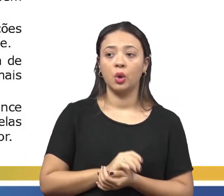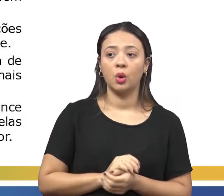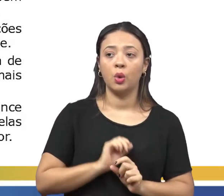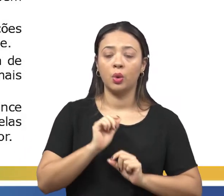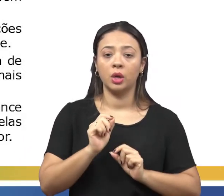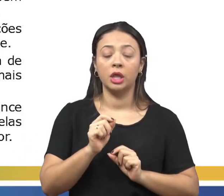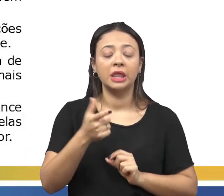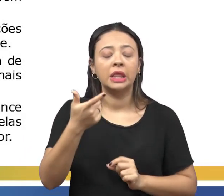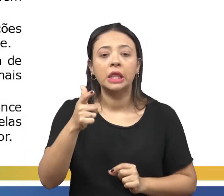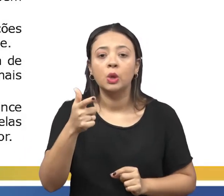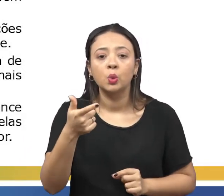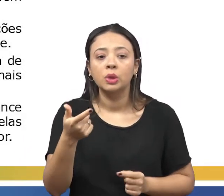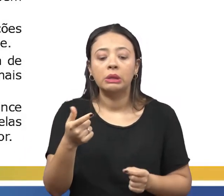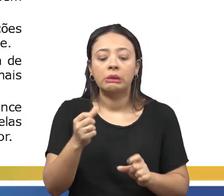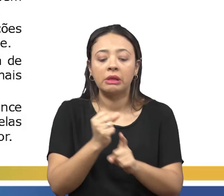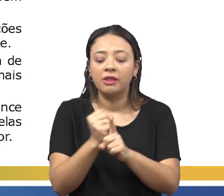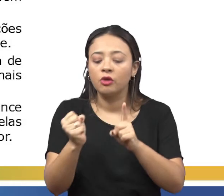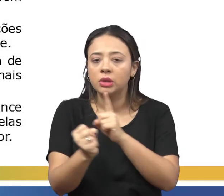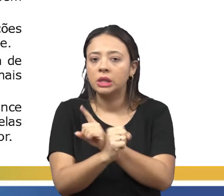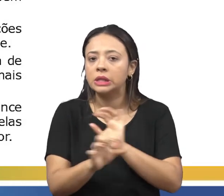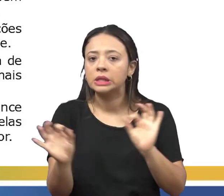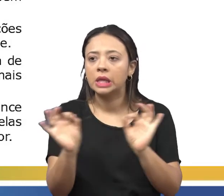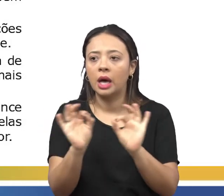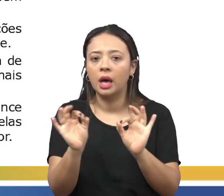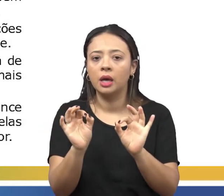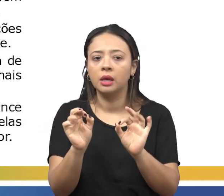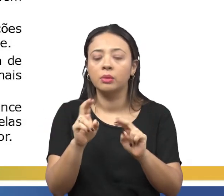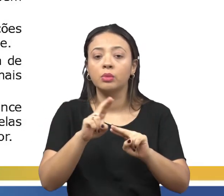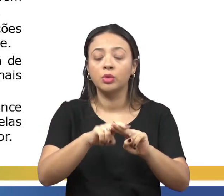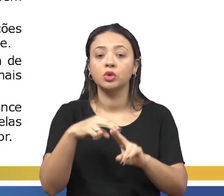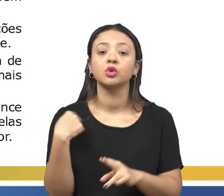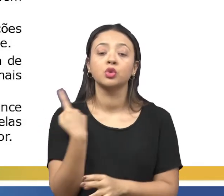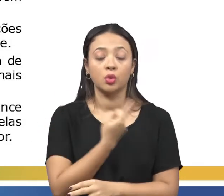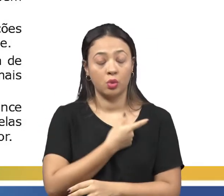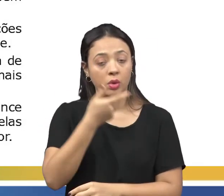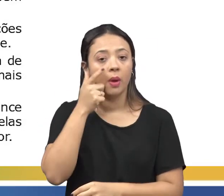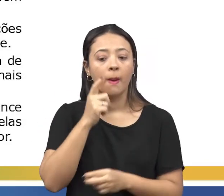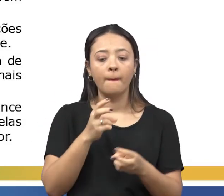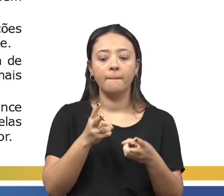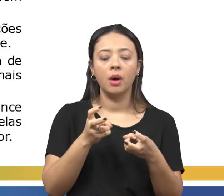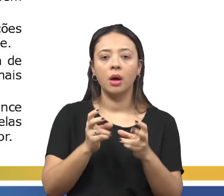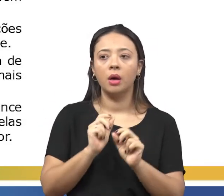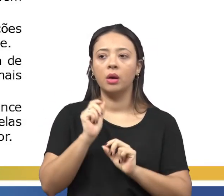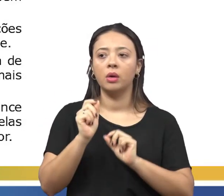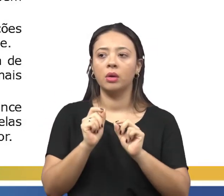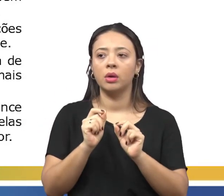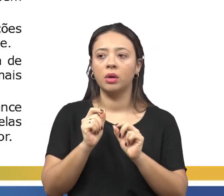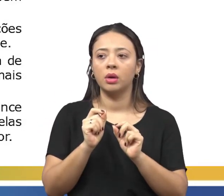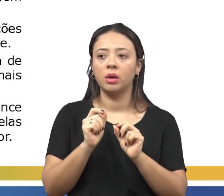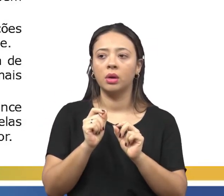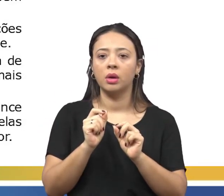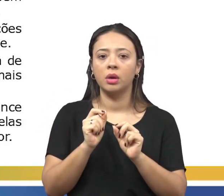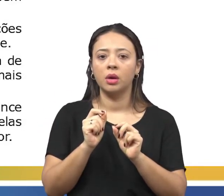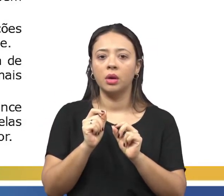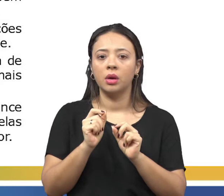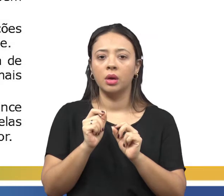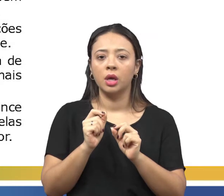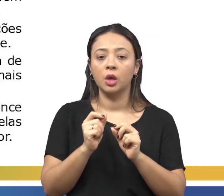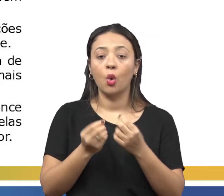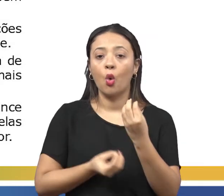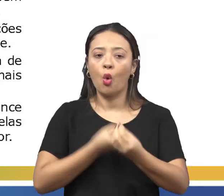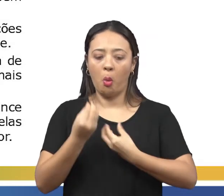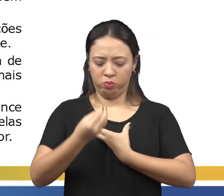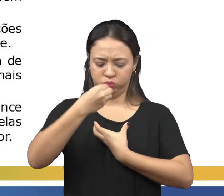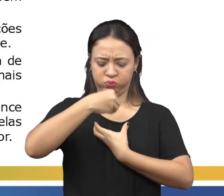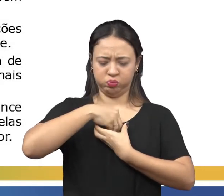de conteúdo social, o que nos permite contemplar as formas mais e analisar a sua essência.